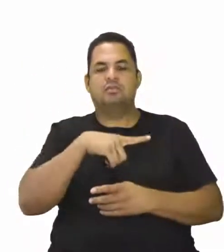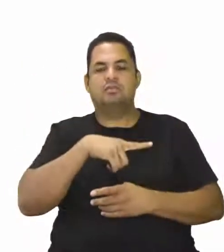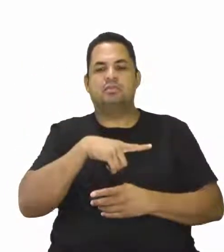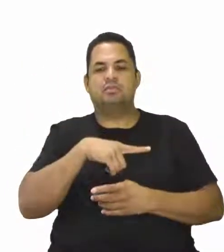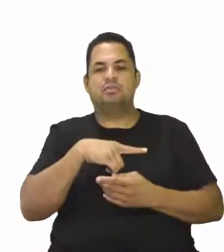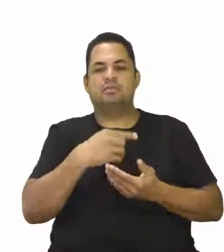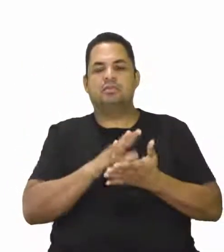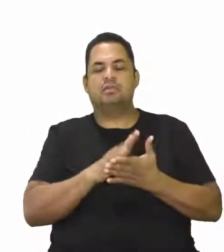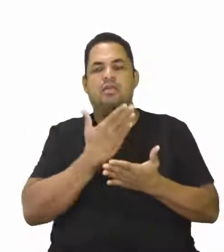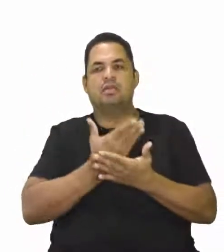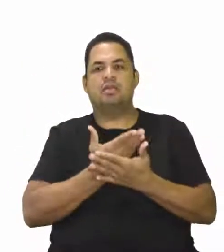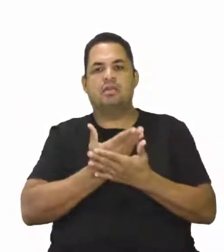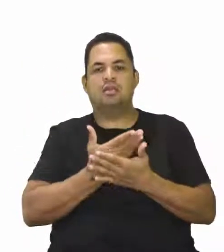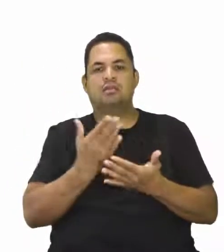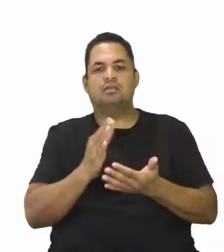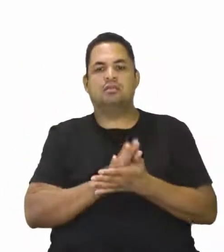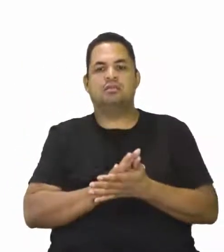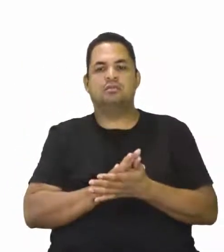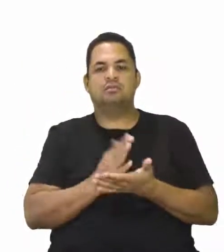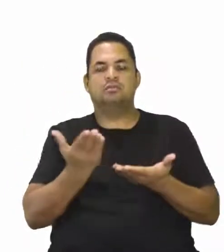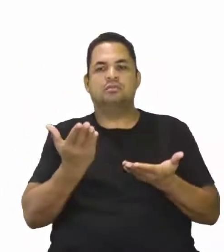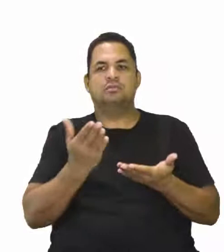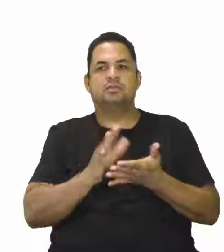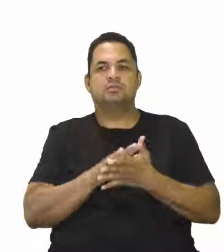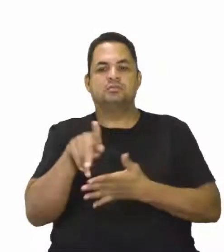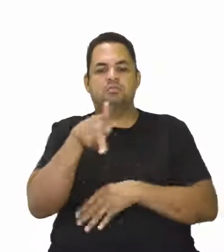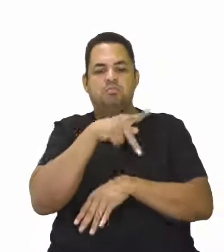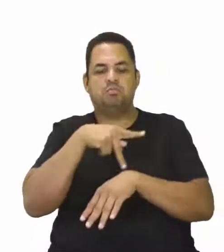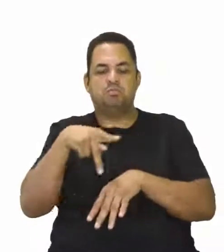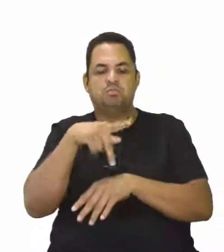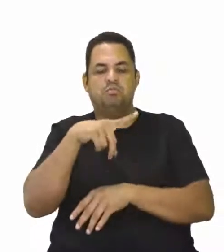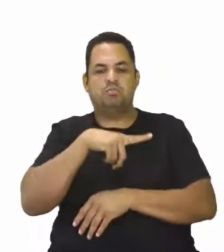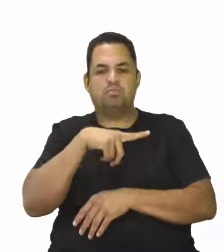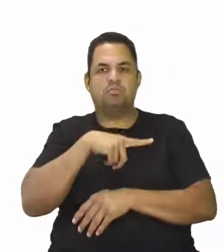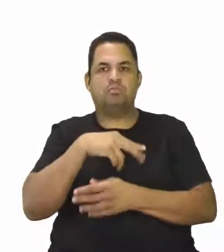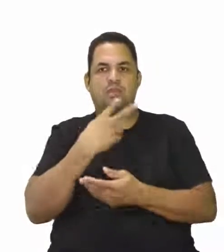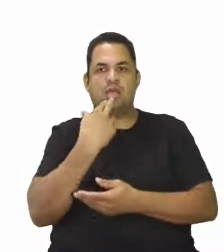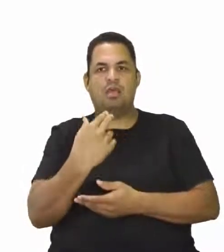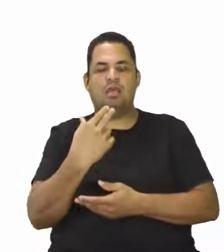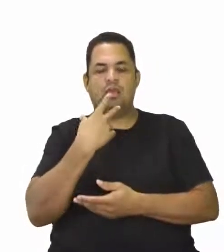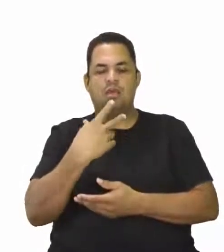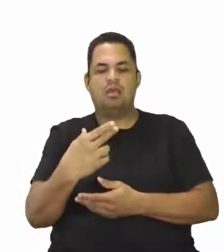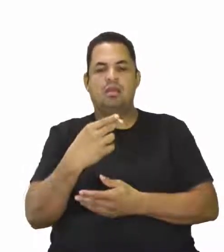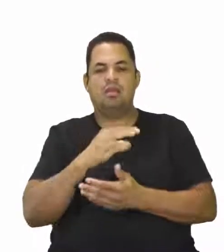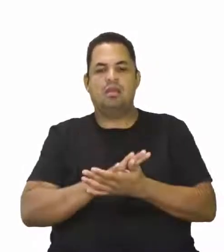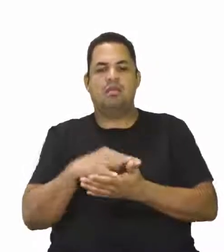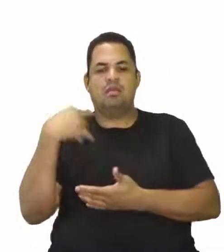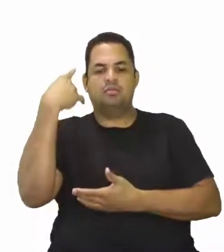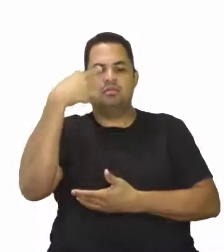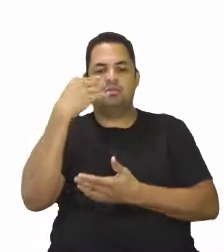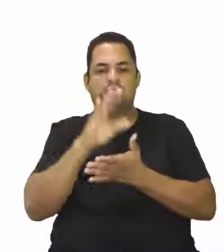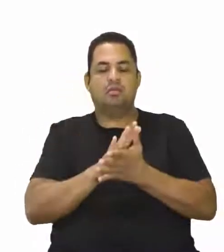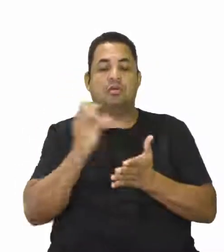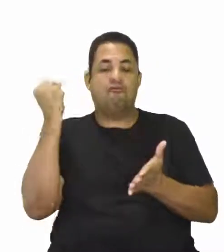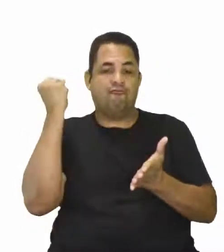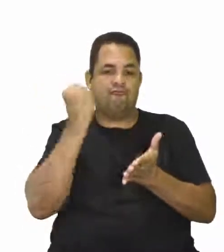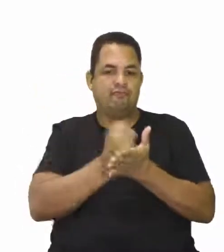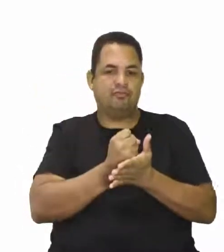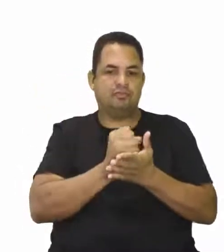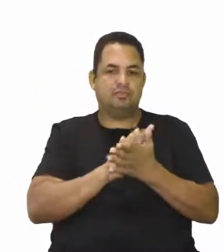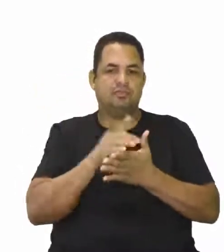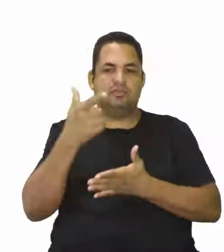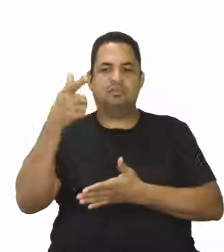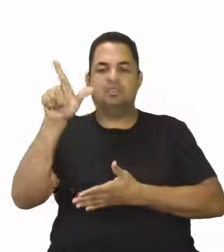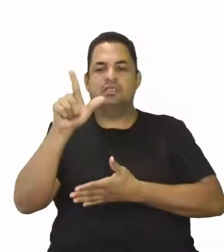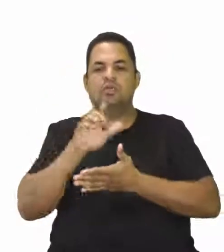aqui nas nossas aulas, a maioria desses países que tem como língua espanhola oficial, eles têm